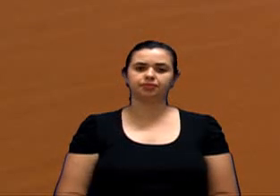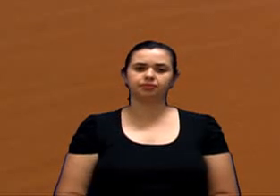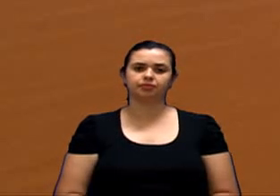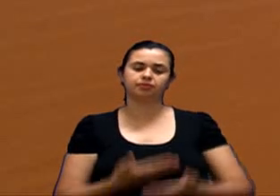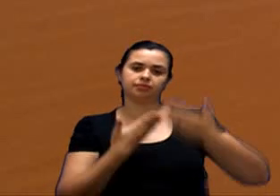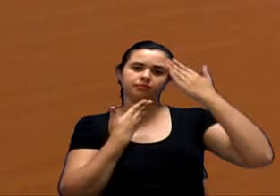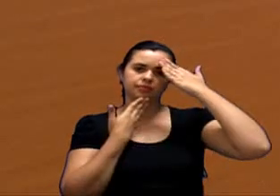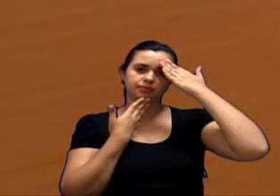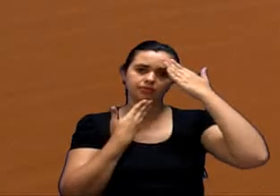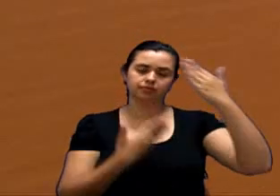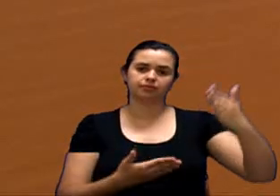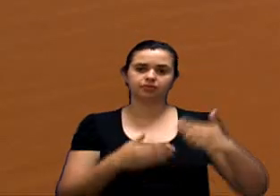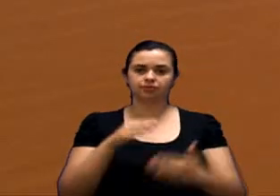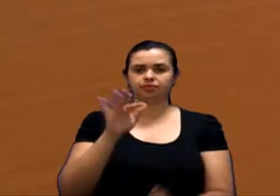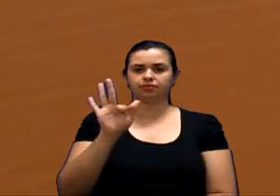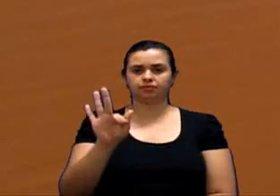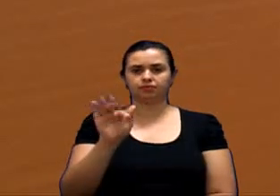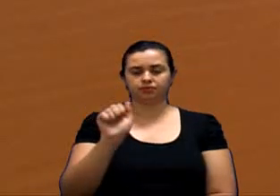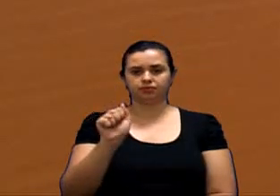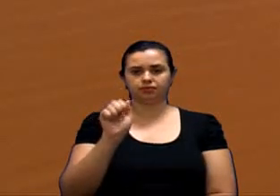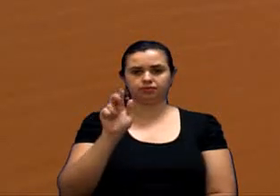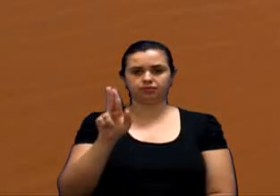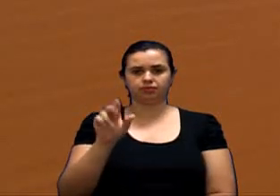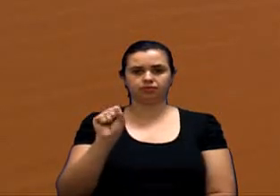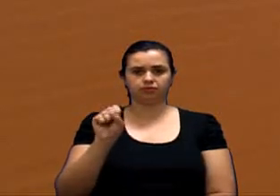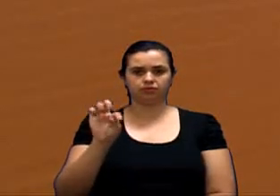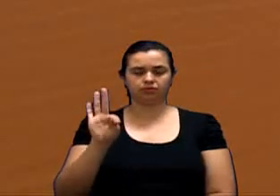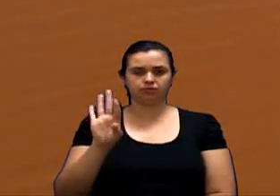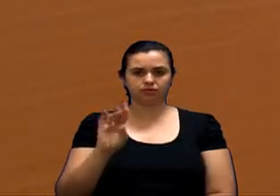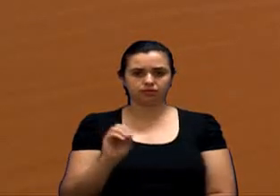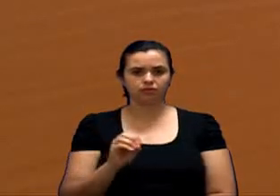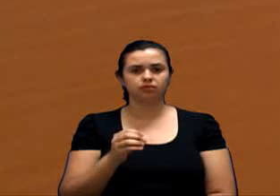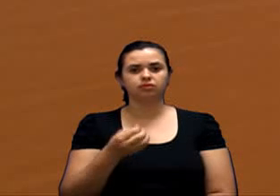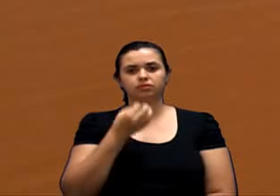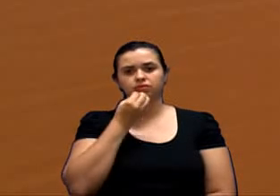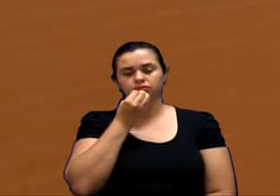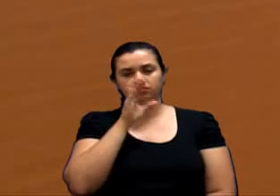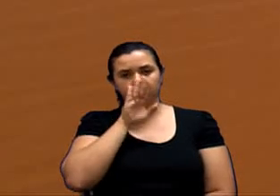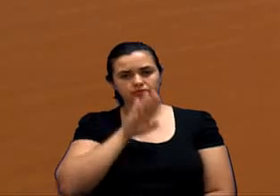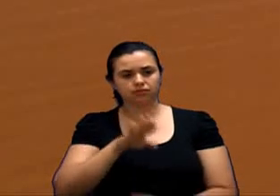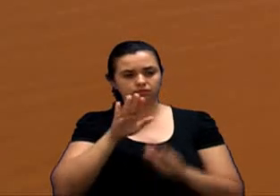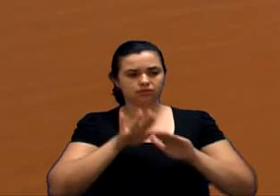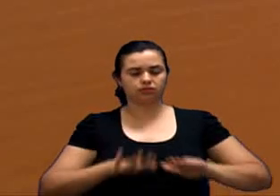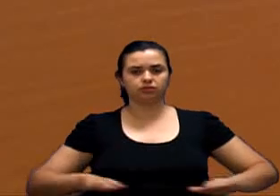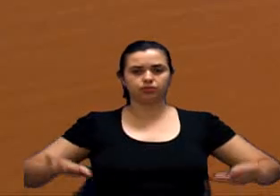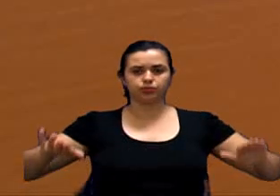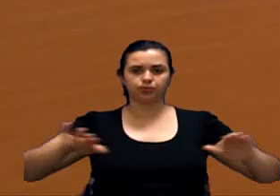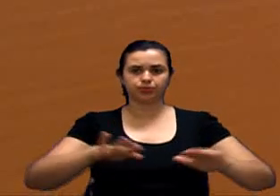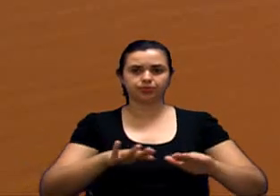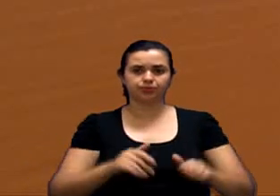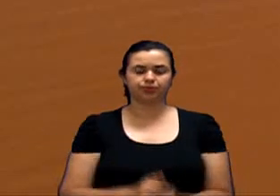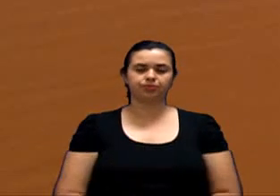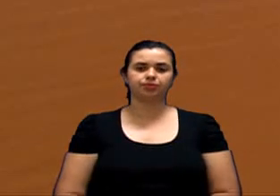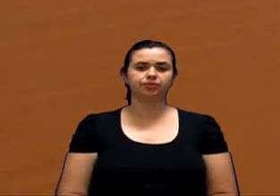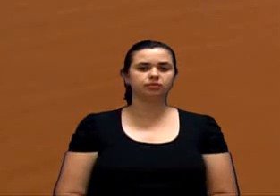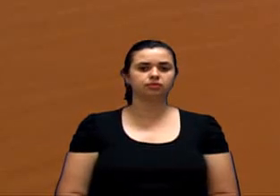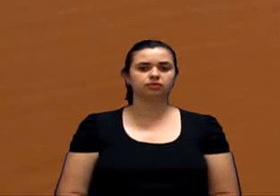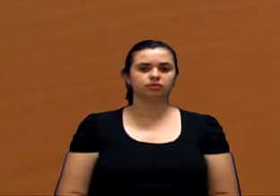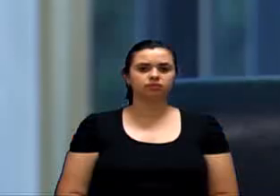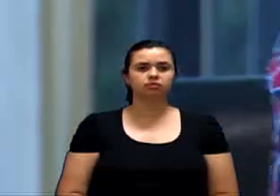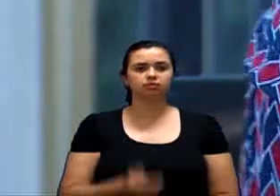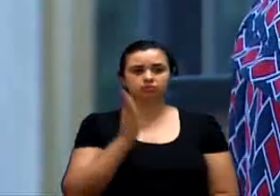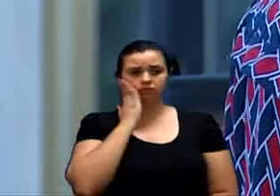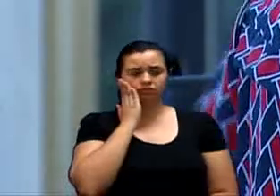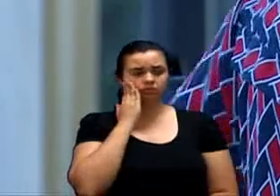Obrigada, vereador Fausto, pela parte. Boa tarde a todas e todos. Eu sei quanto que é... Até